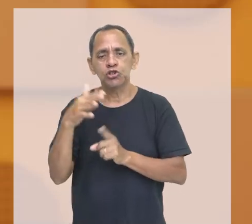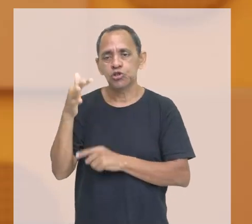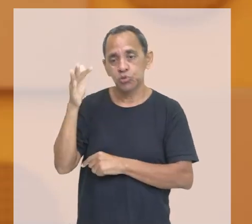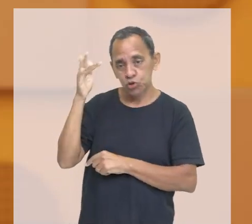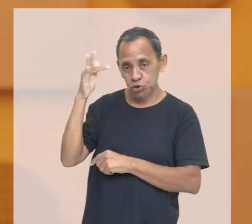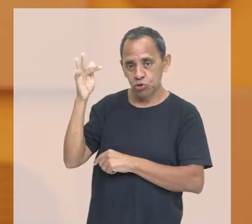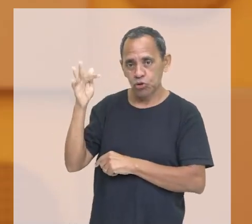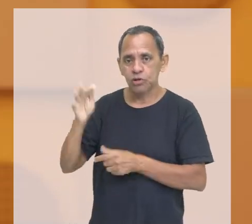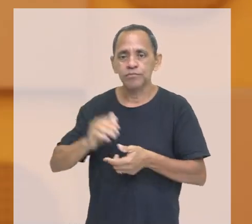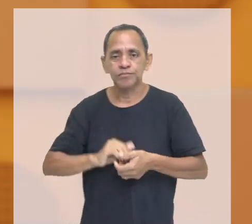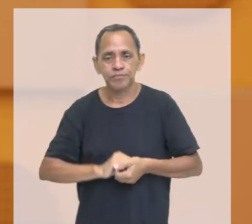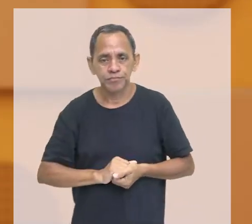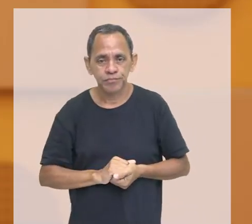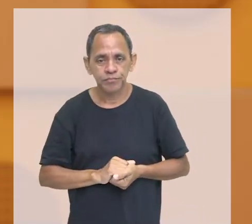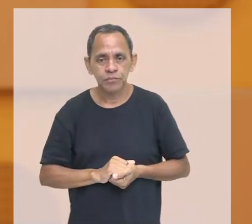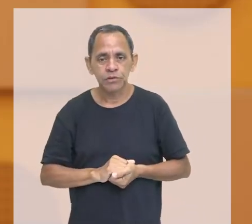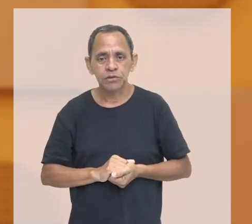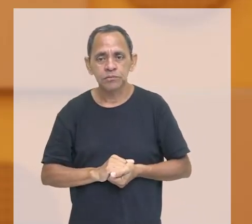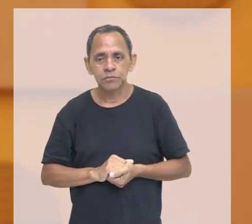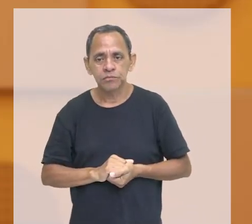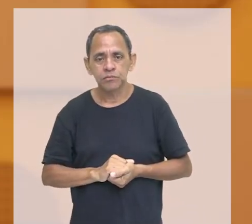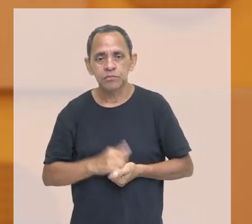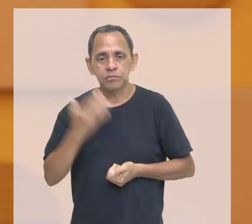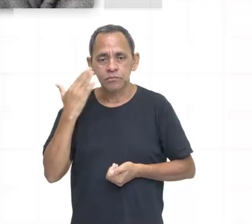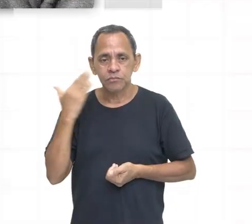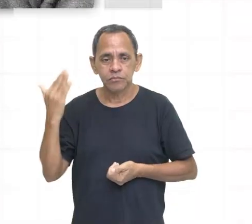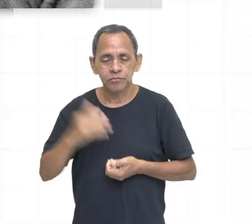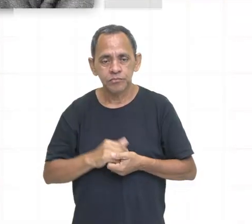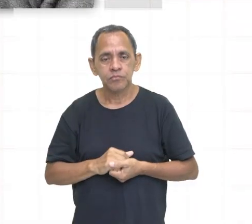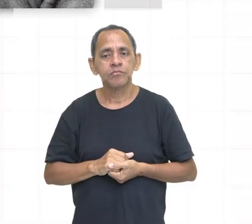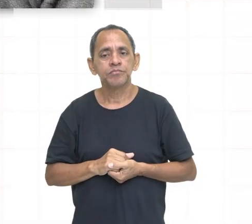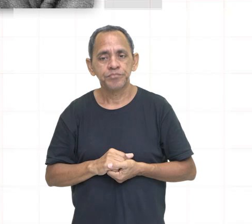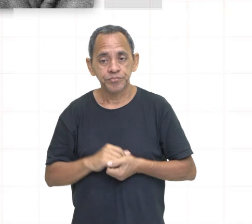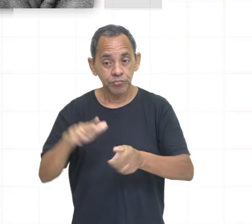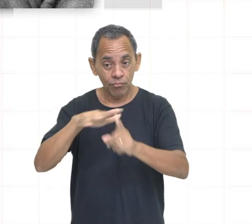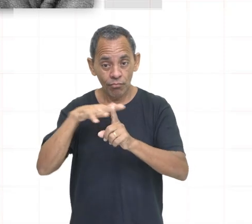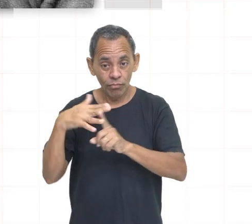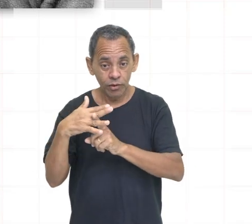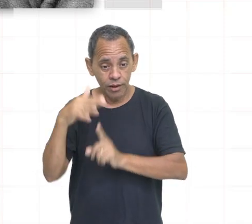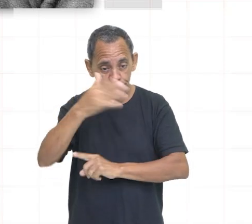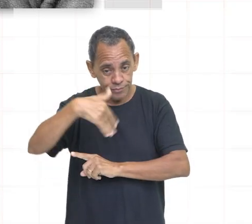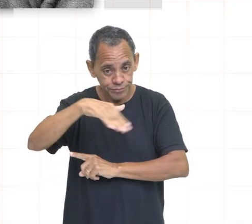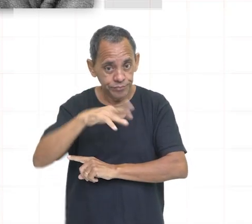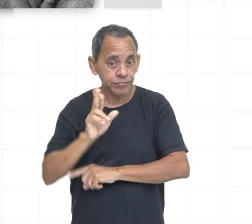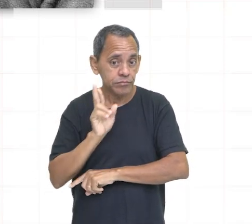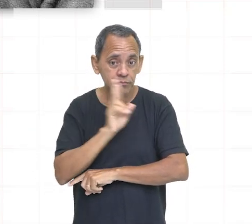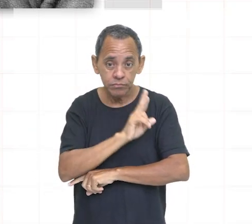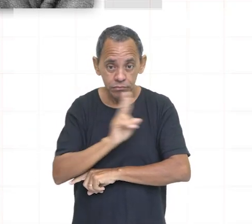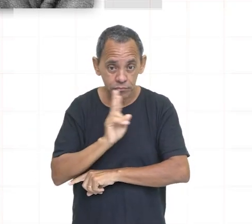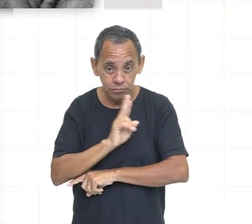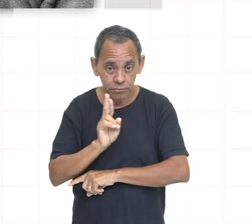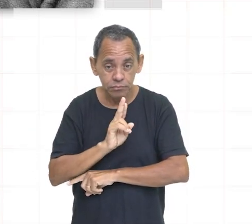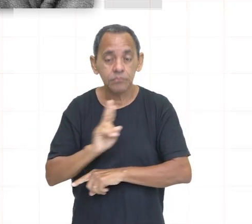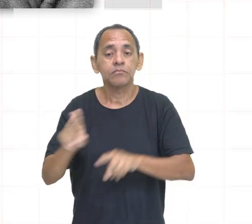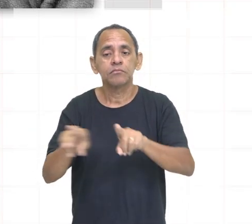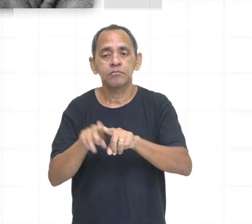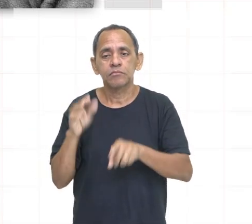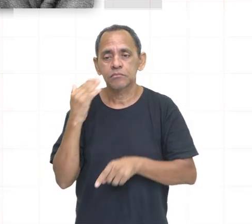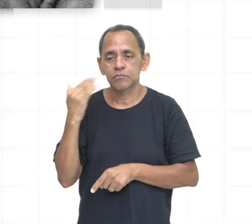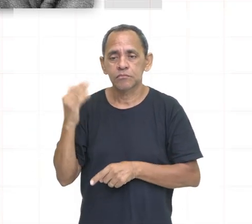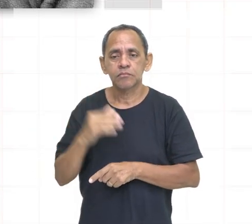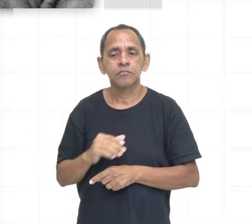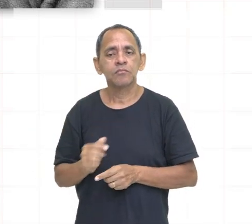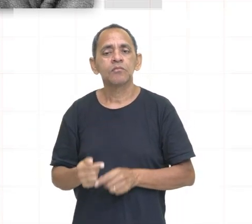Karl Marx. Vamos ao texto e vamos entender um pouquinho mais. Vamos lá, gente. O socialismo na Rússia trouxe para